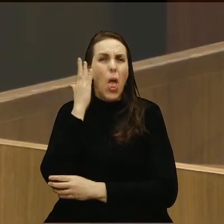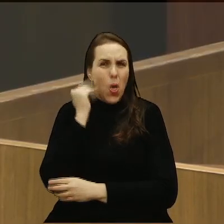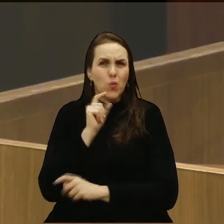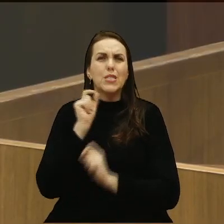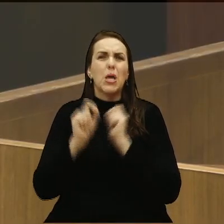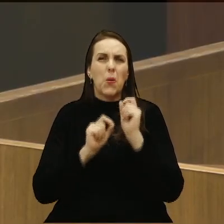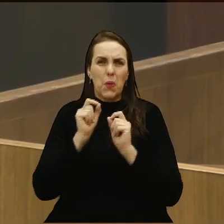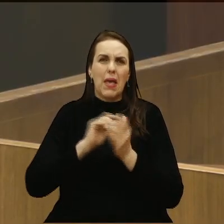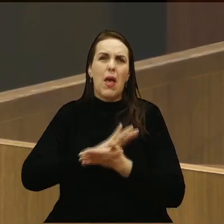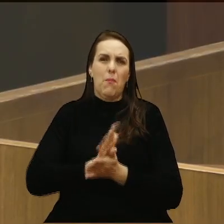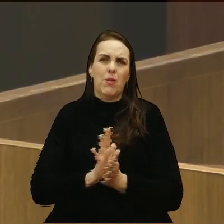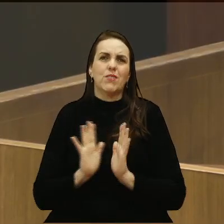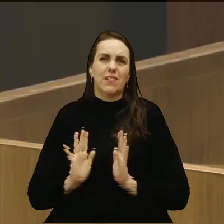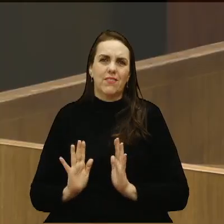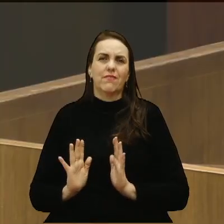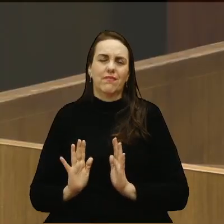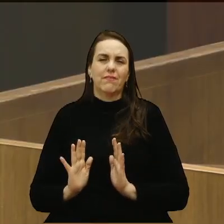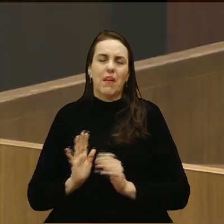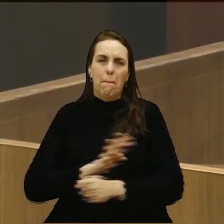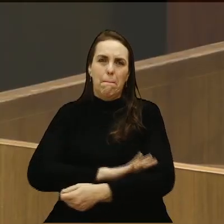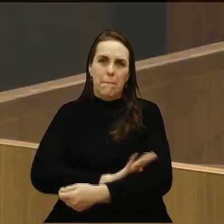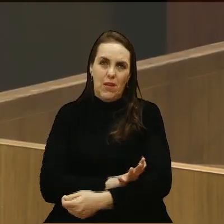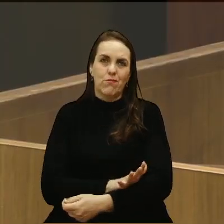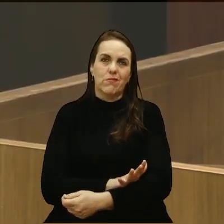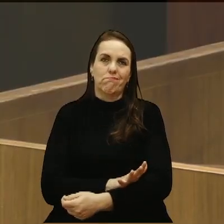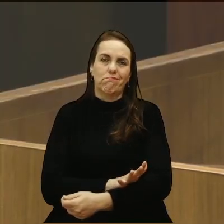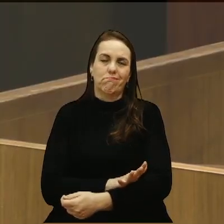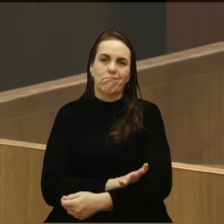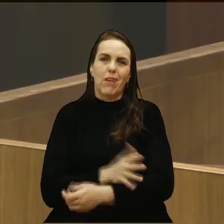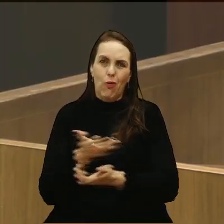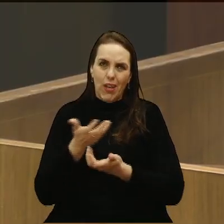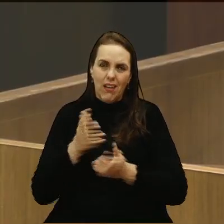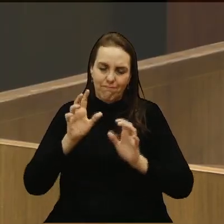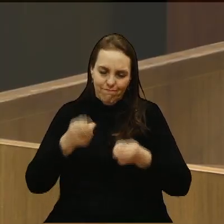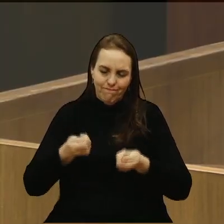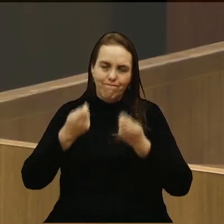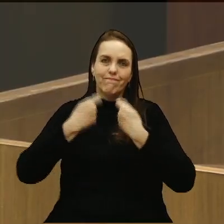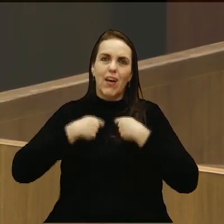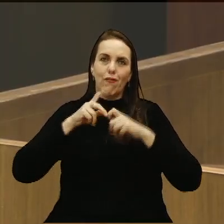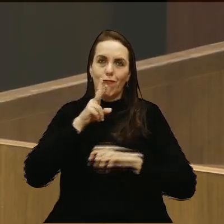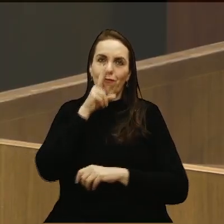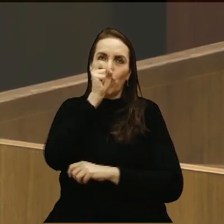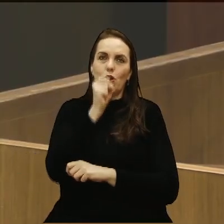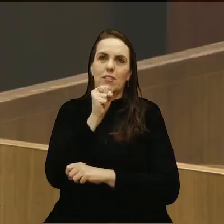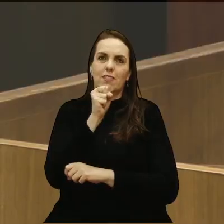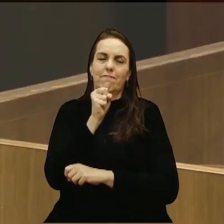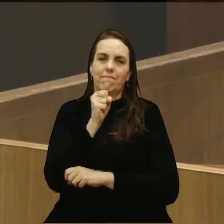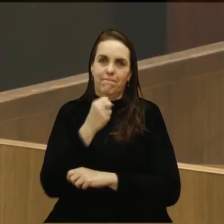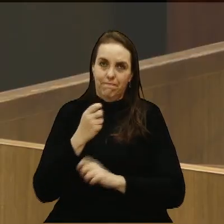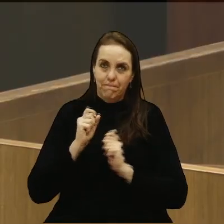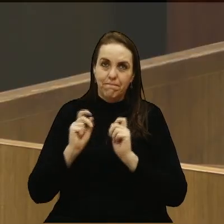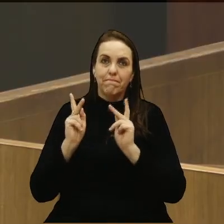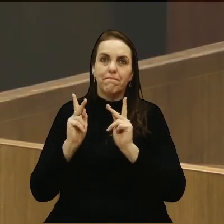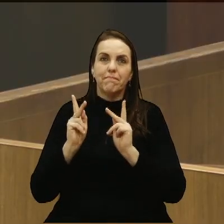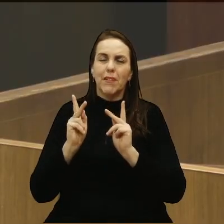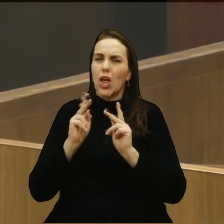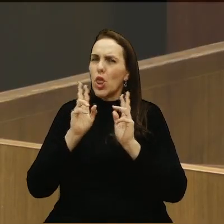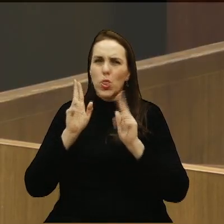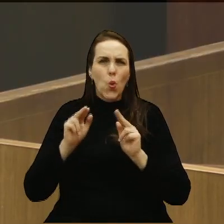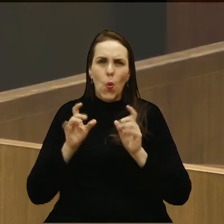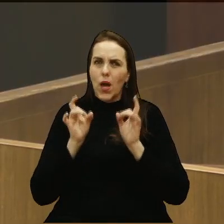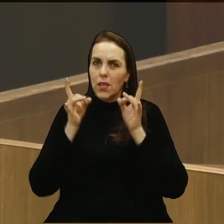isso. Então, eu quero lhe dizer o seguinte, que isso tem que lhe fortalecer, tem que nos fortalecer. Não